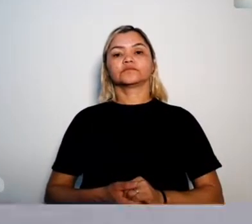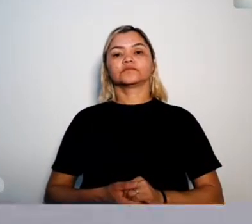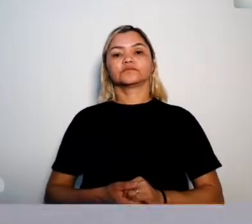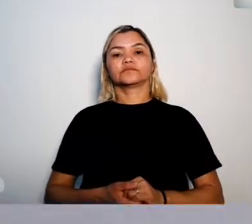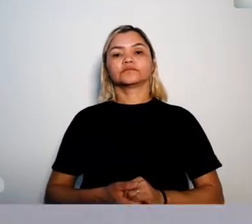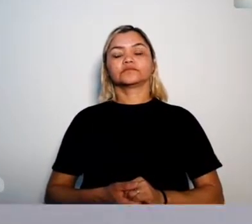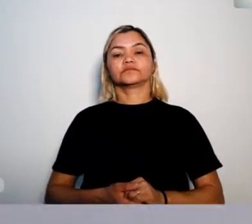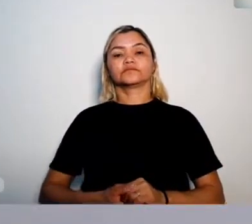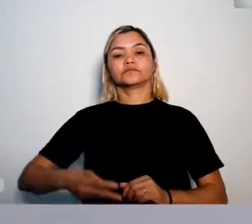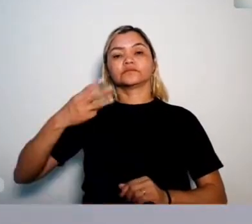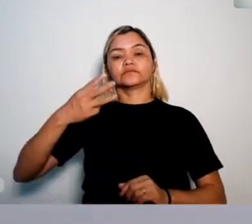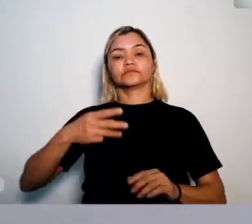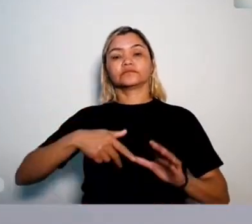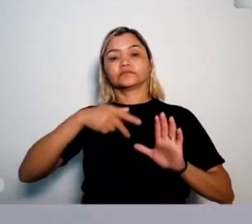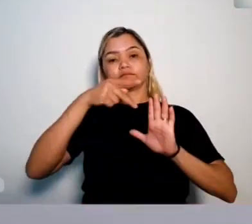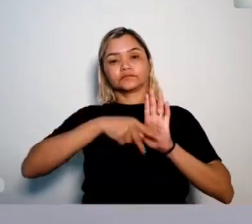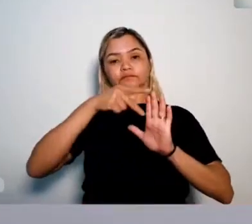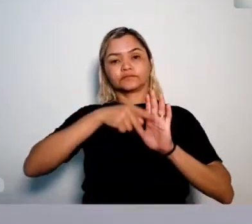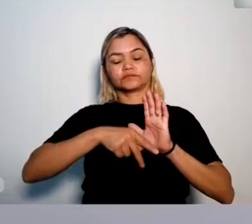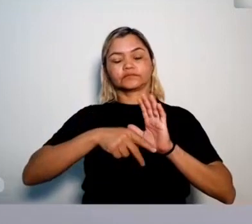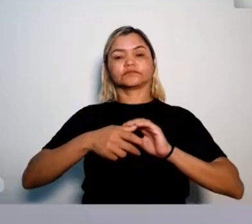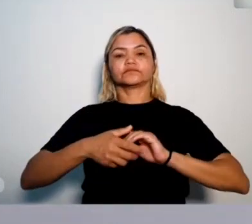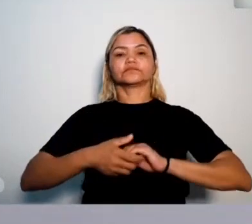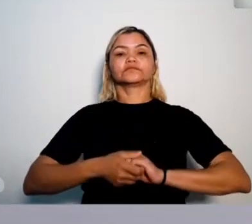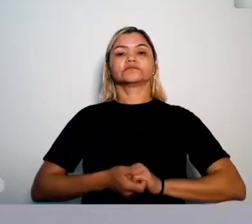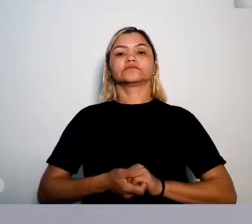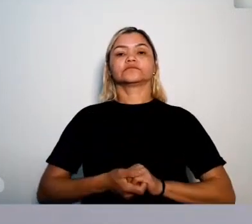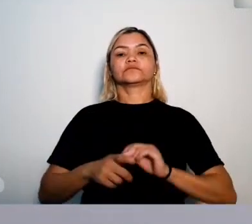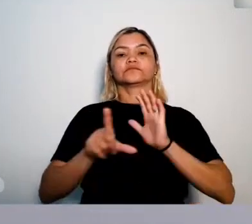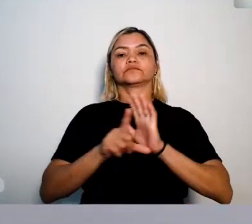Terceiro projeto. Projeto de lei complementar